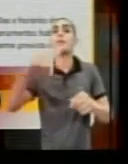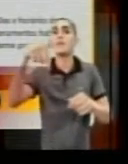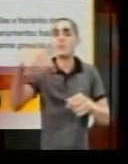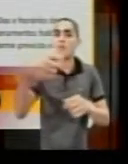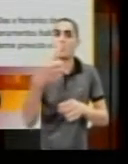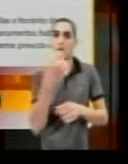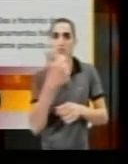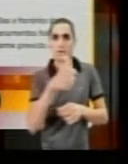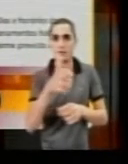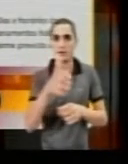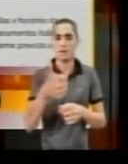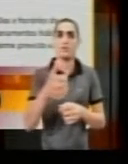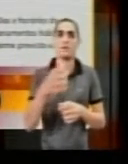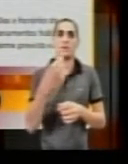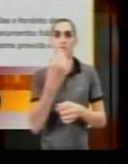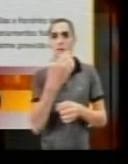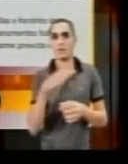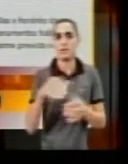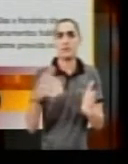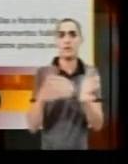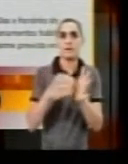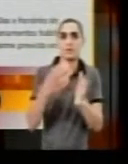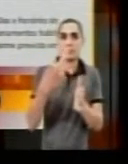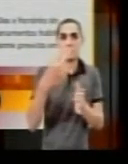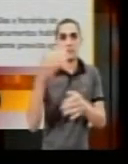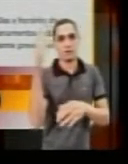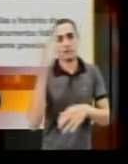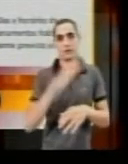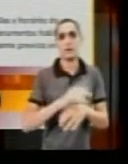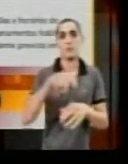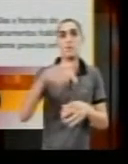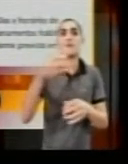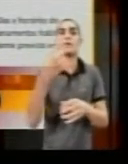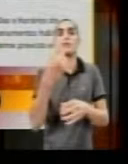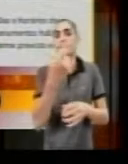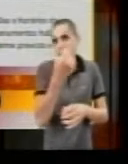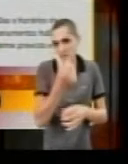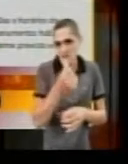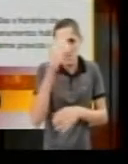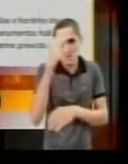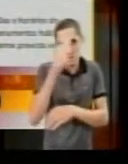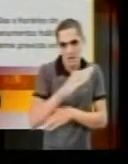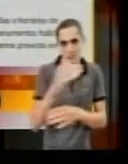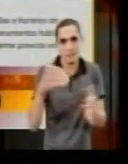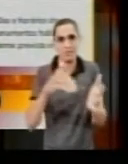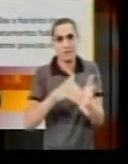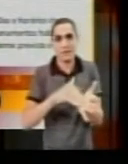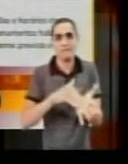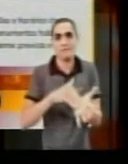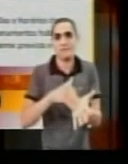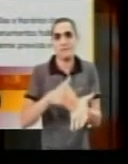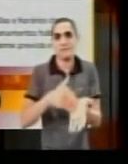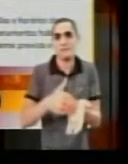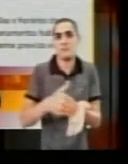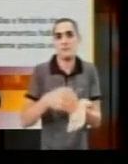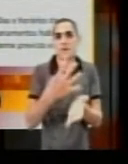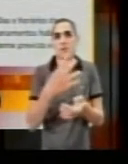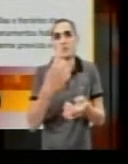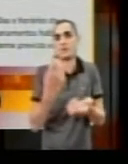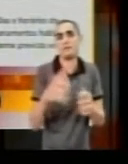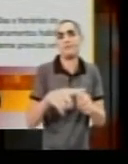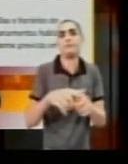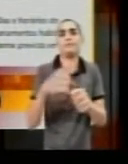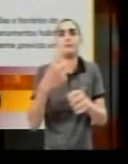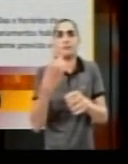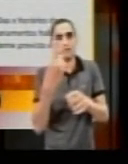às 14 horas e depois das 16 às 18h30. As lanchonetes e as lojas